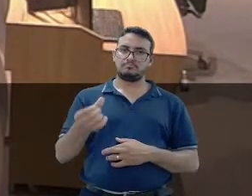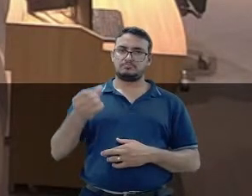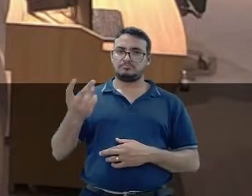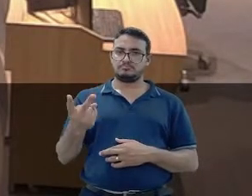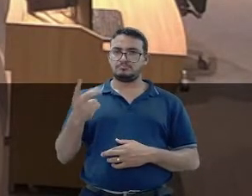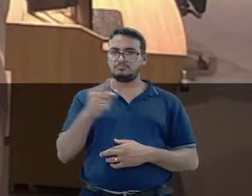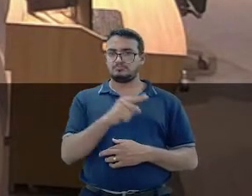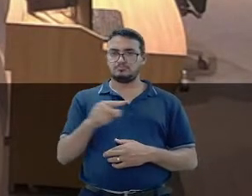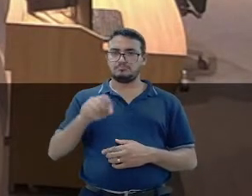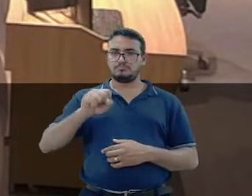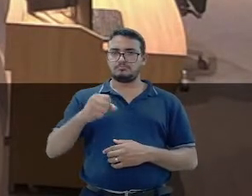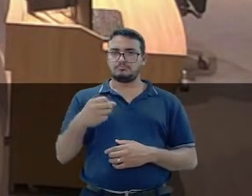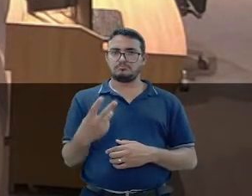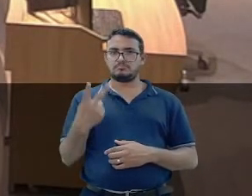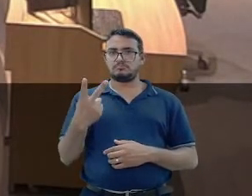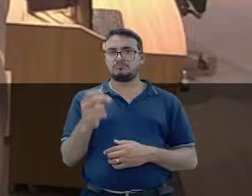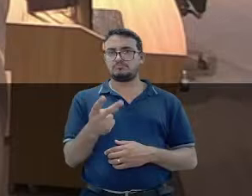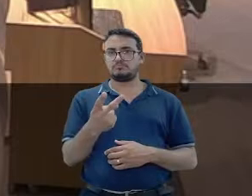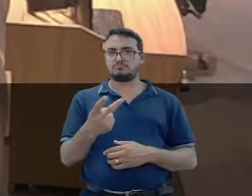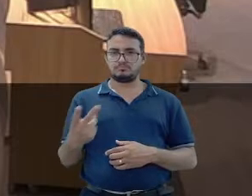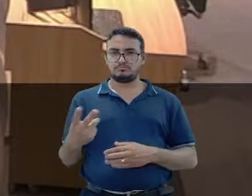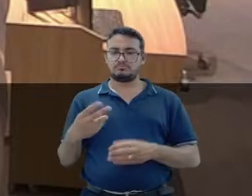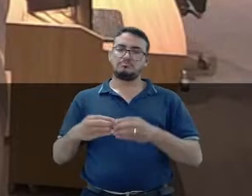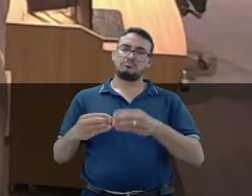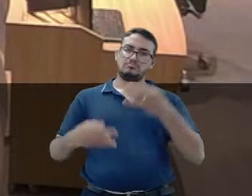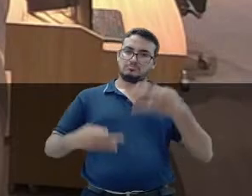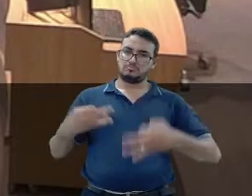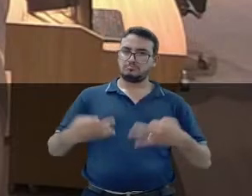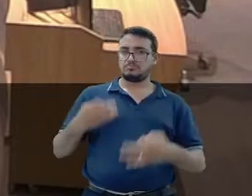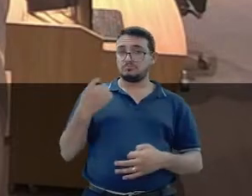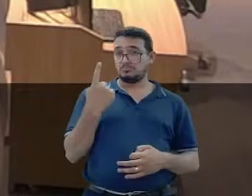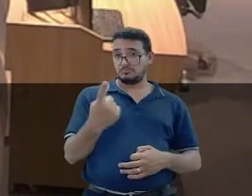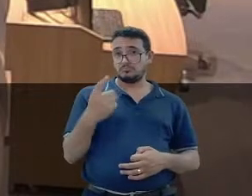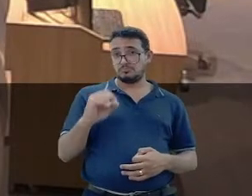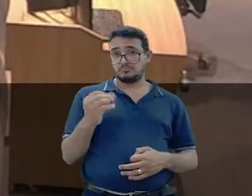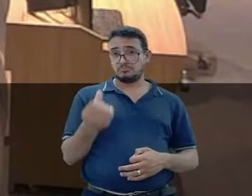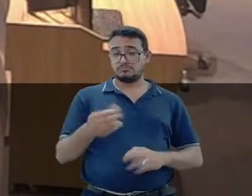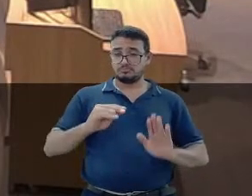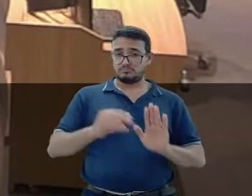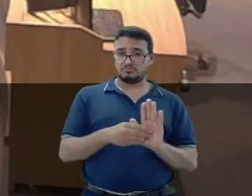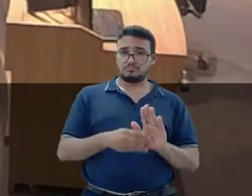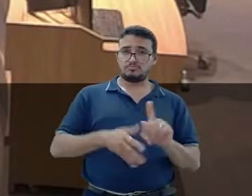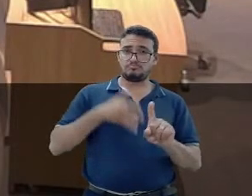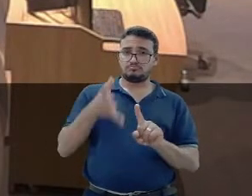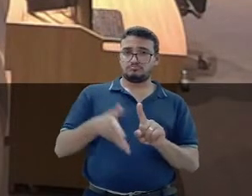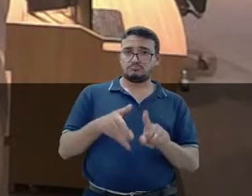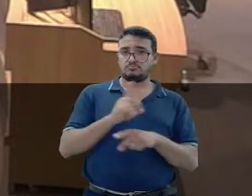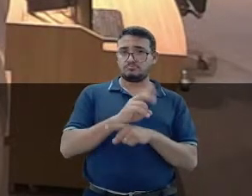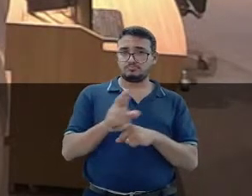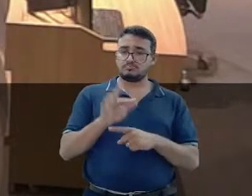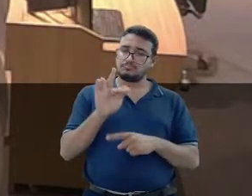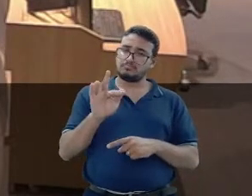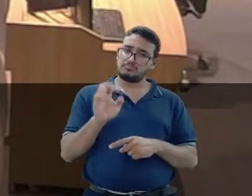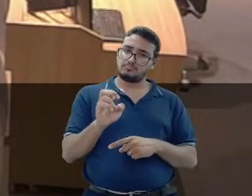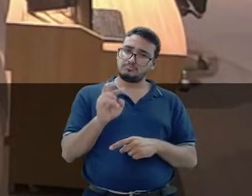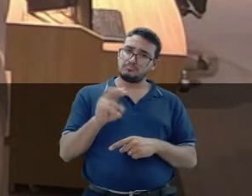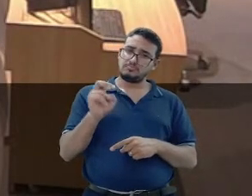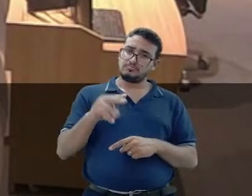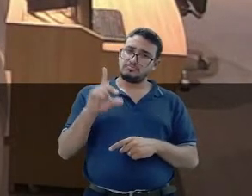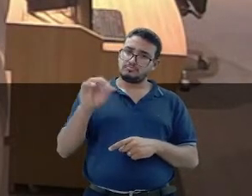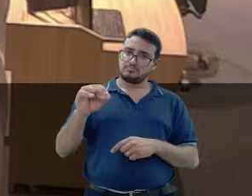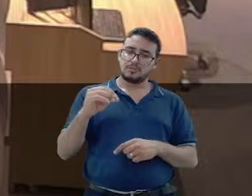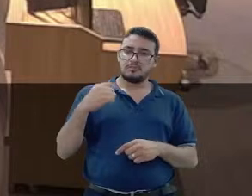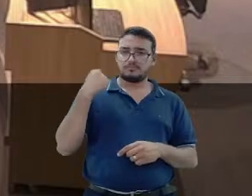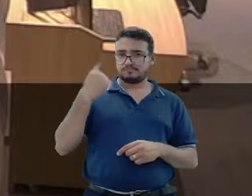dígito 83/2023, vara 106, inscrito para sustentação oral, doutor Fernando Frioli Pinto, advogado